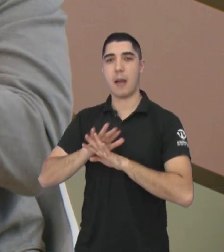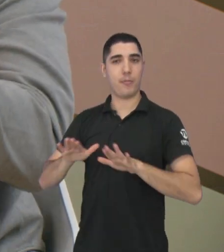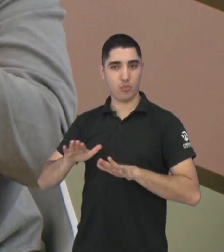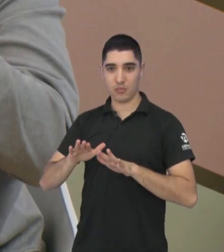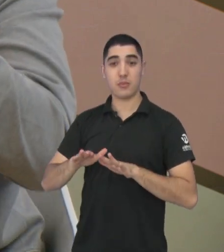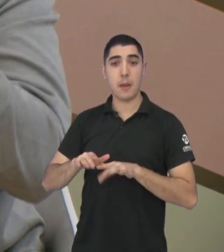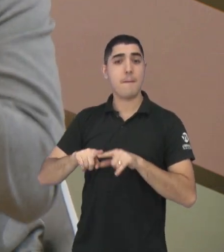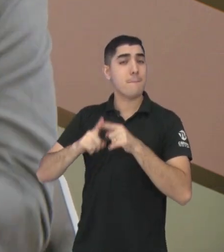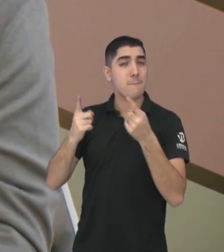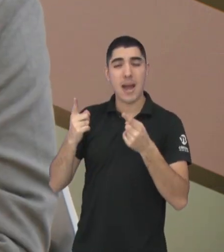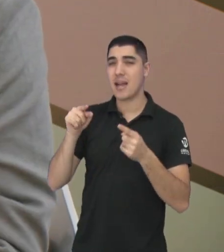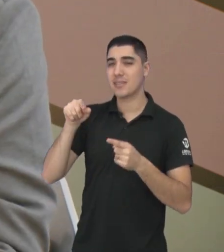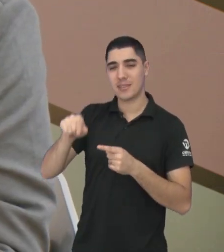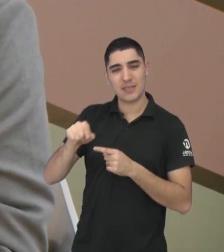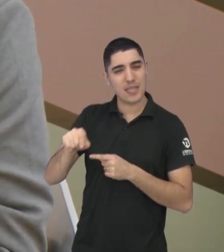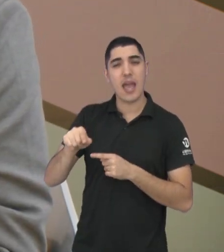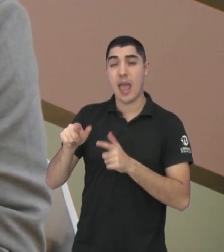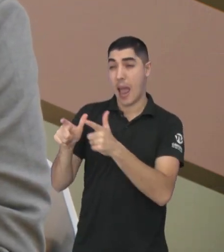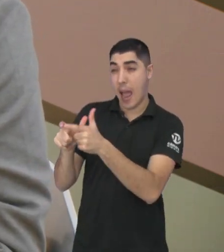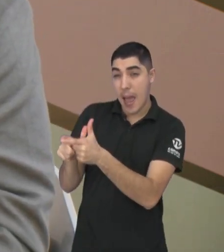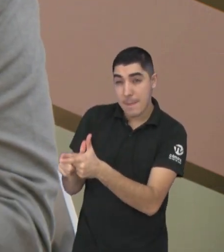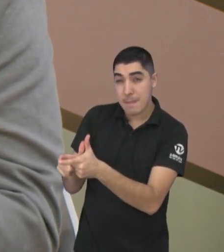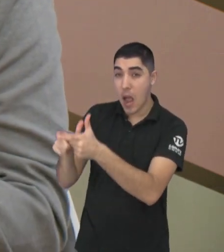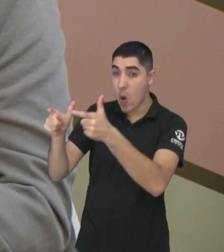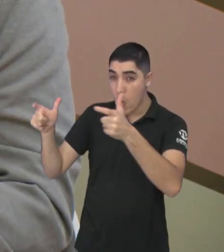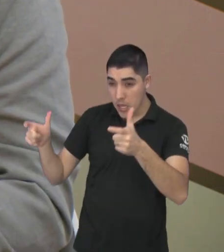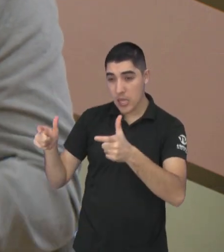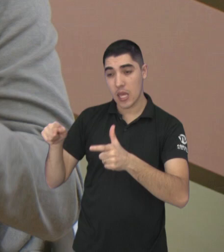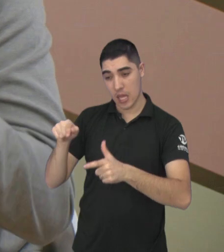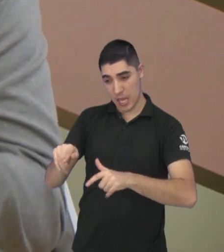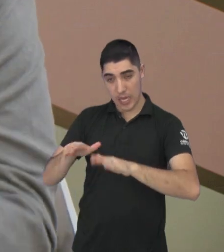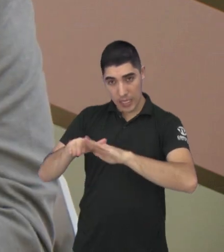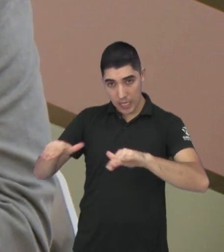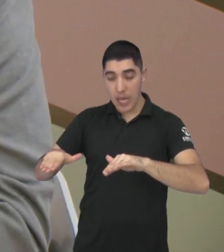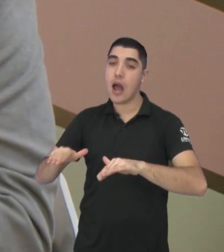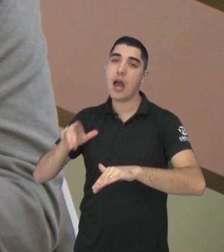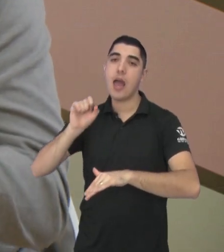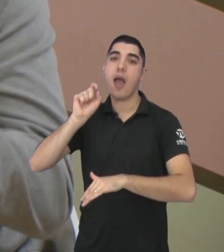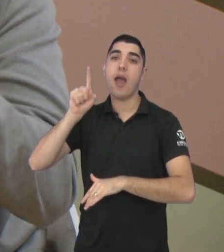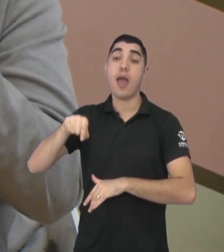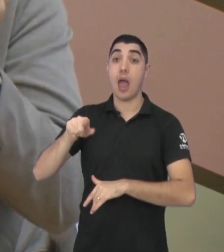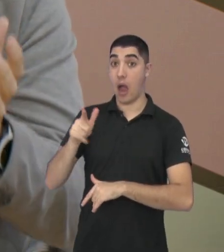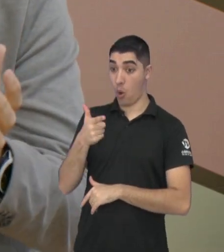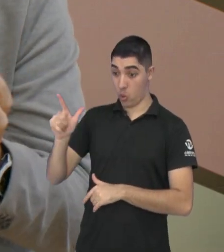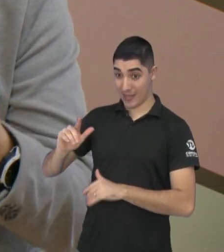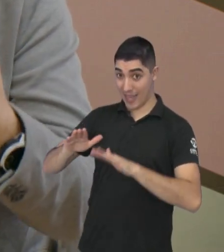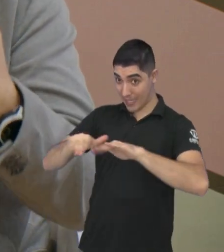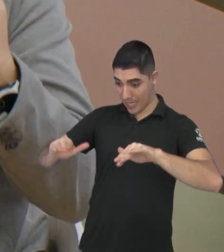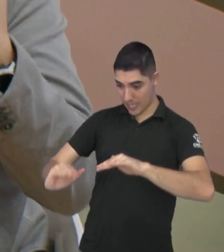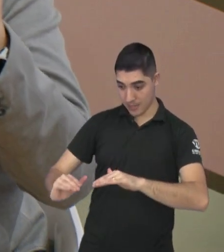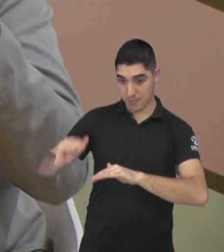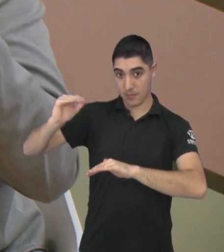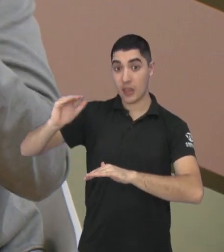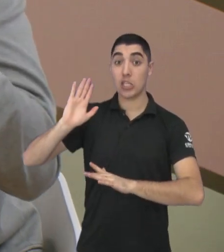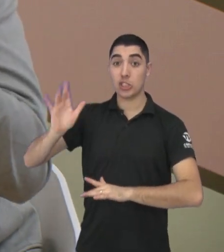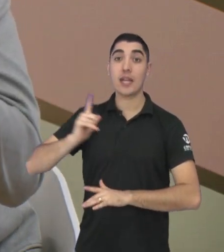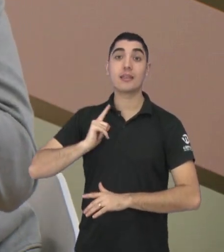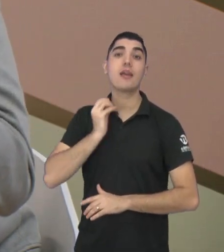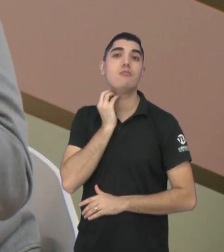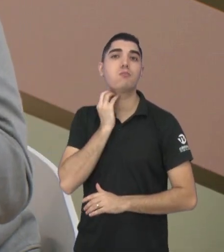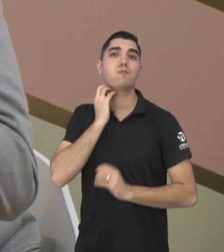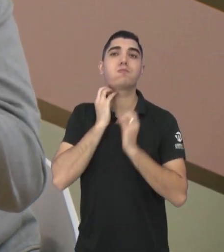faringite, mas a grande esmagadora maioria em crianças pequenas são virais. Crianças maiores, que já têm as